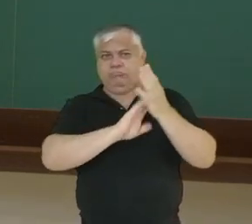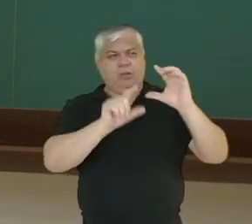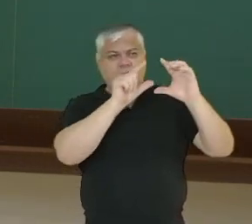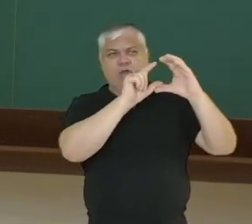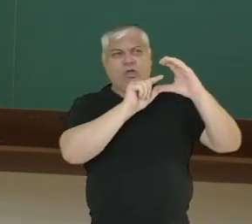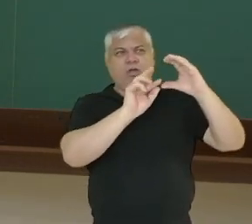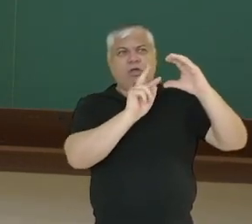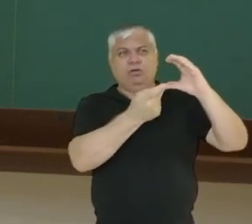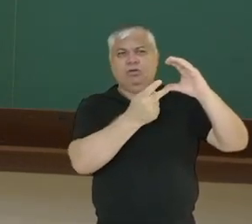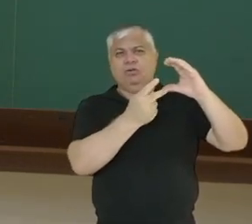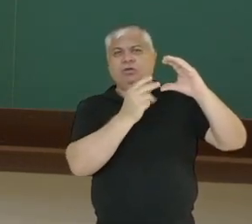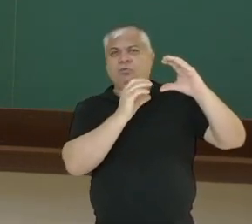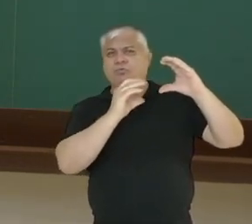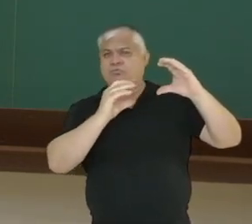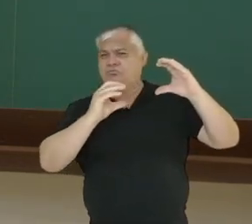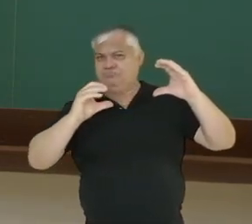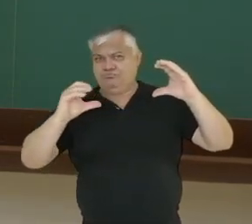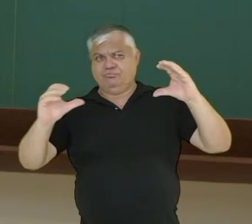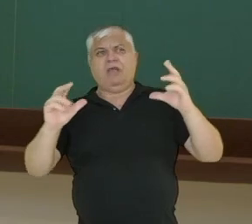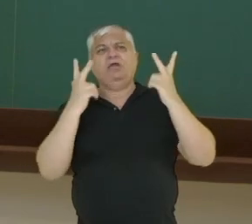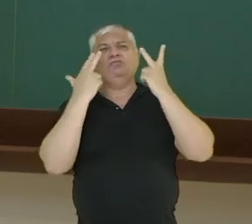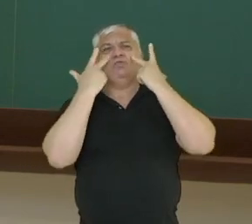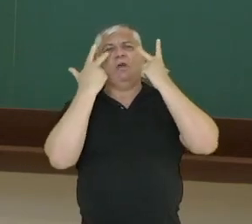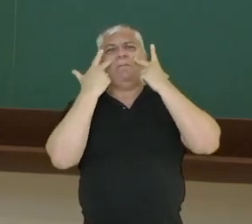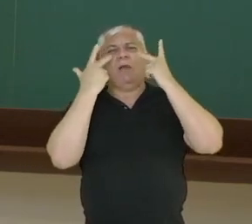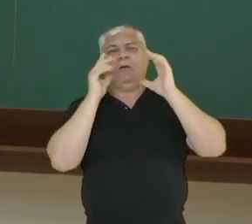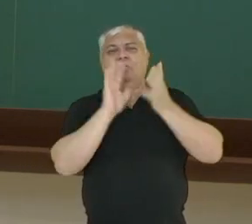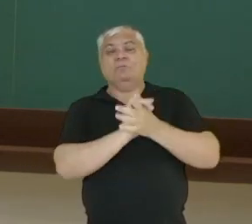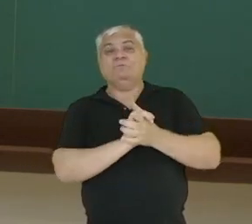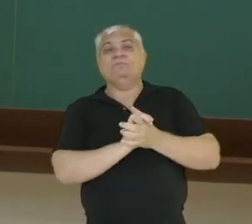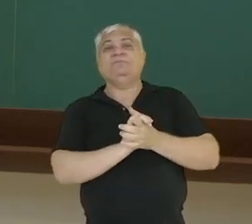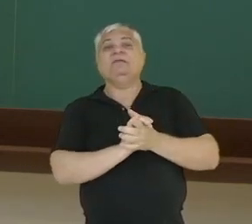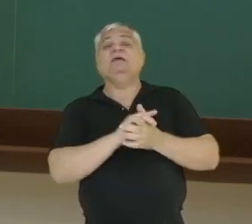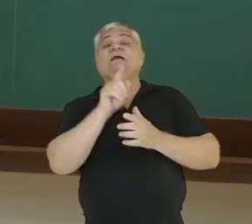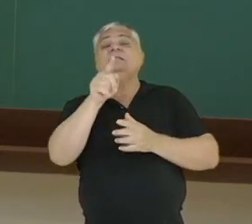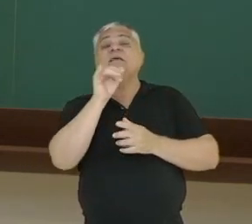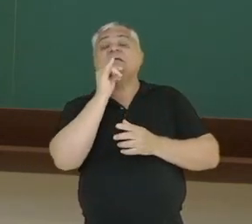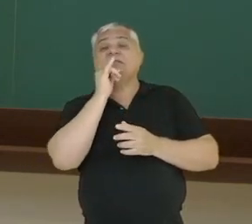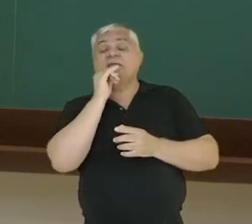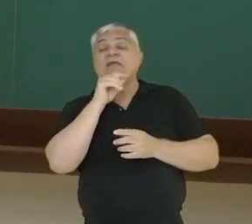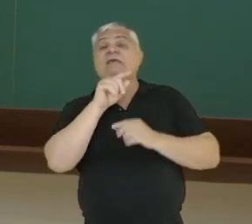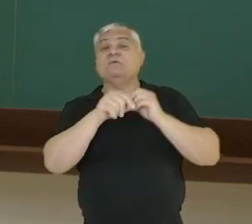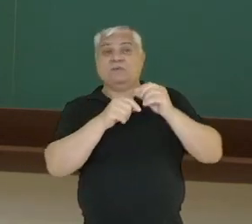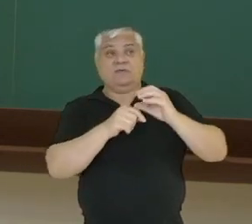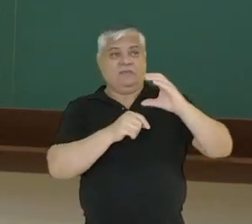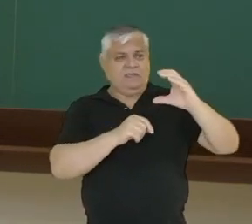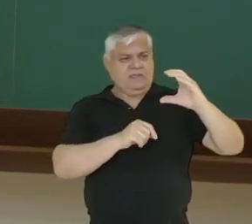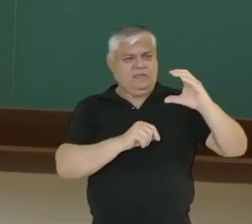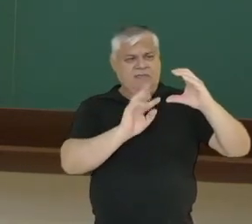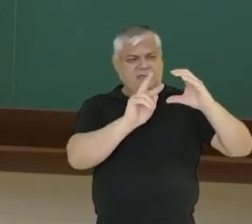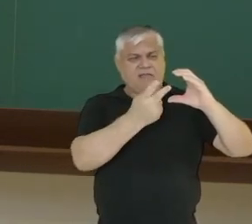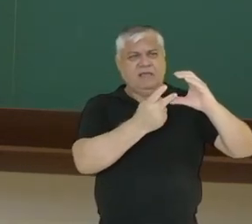carbônica aberta, normal, não tem ramificação, saturada, professor,